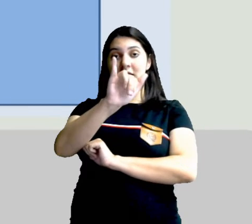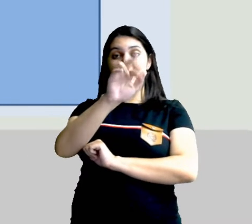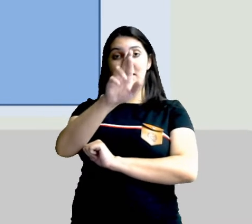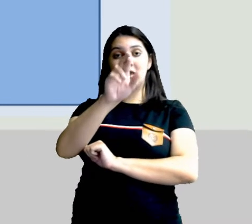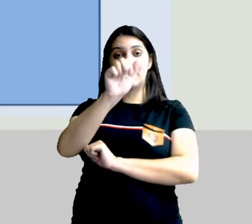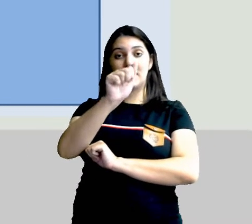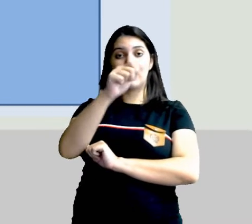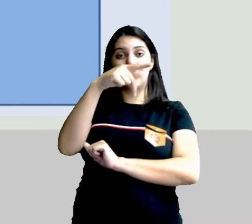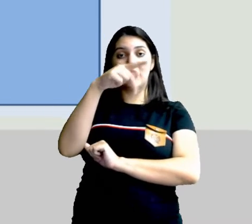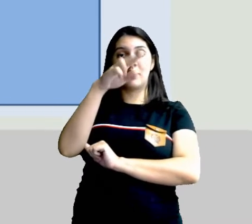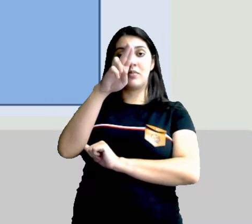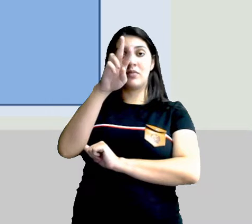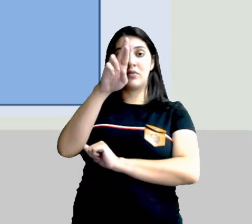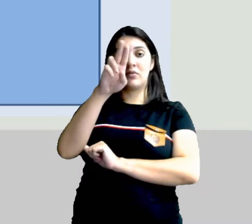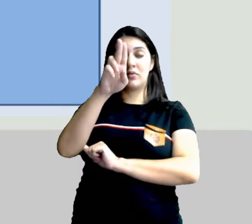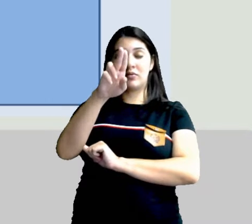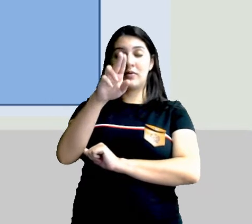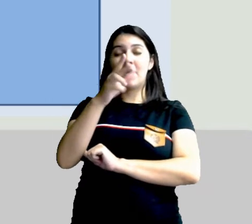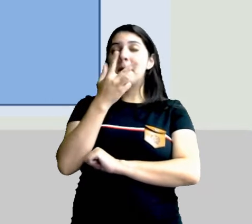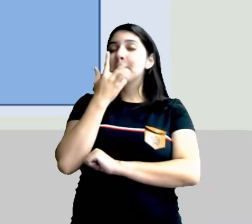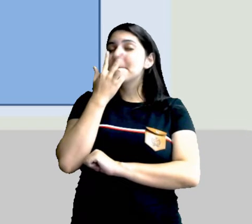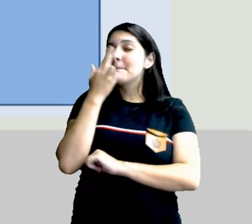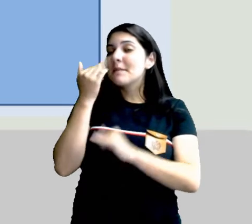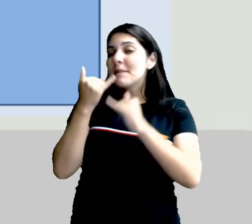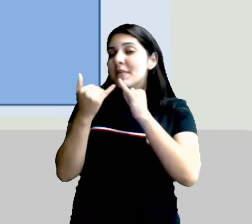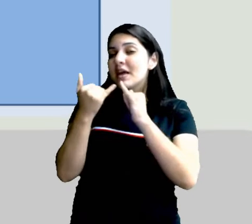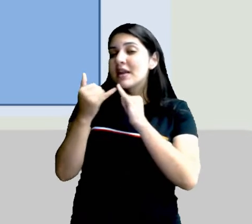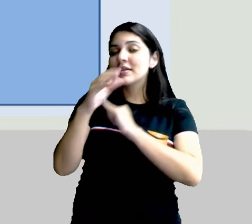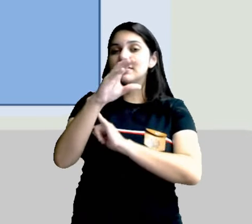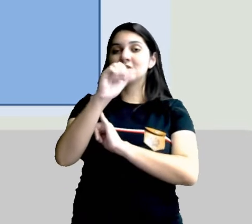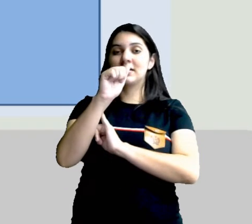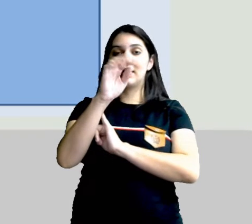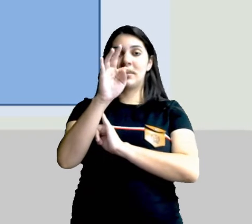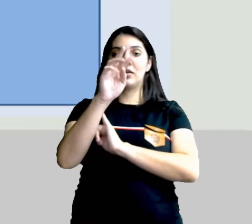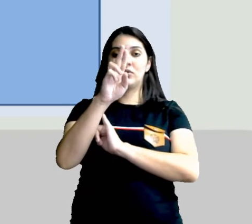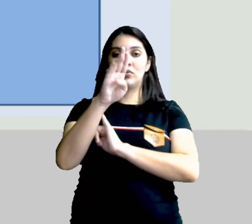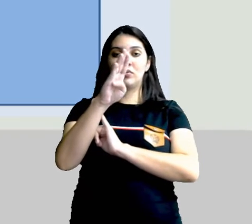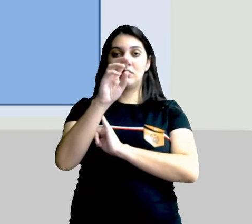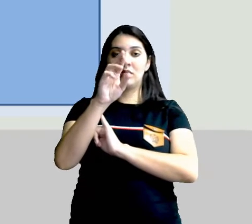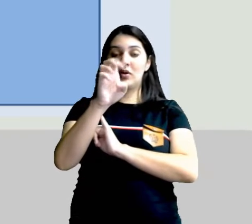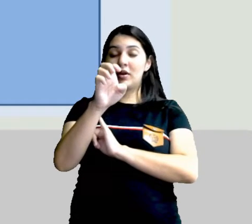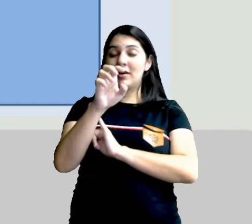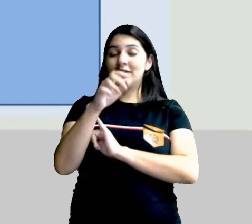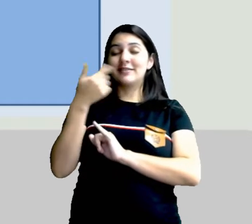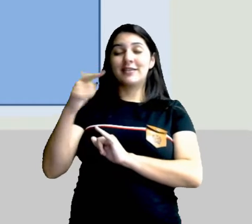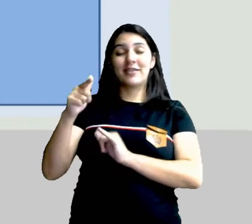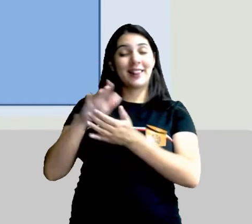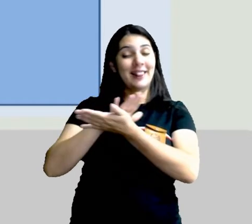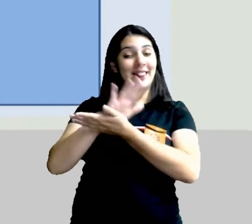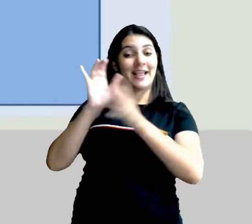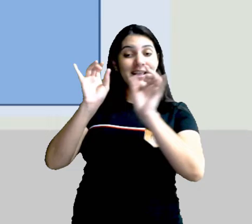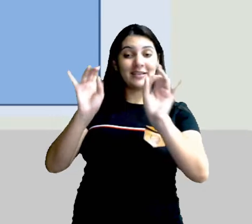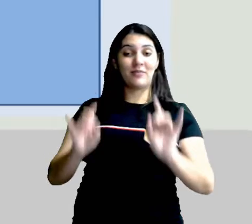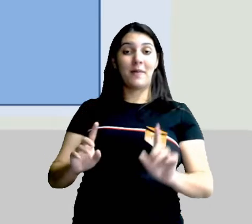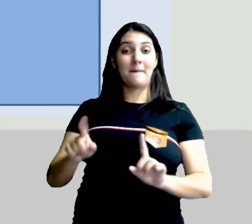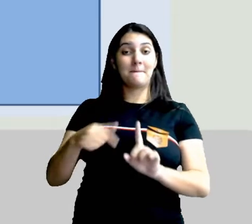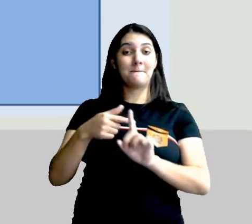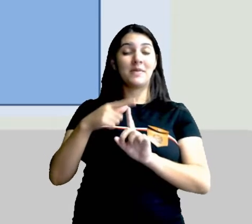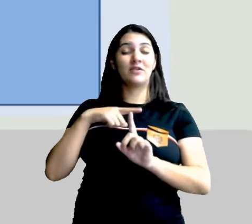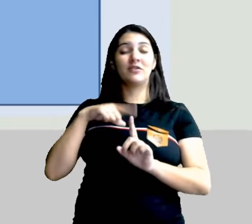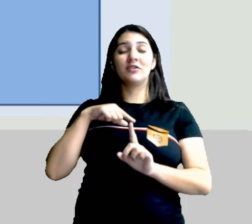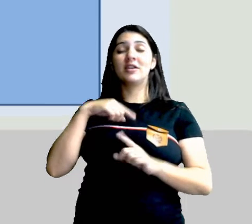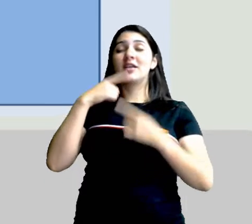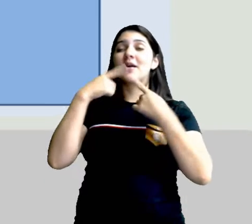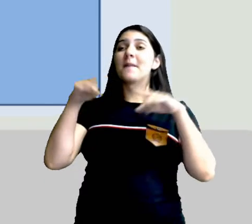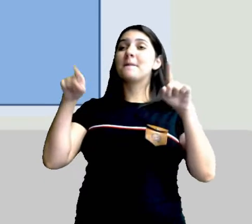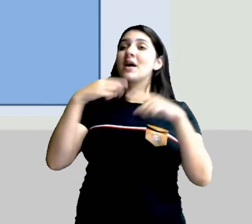Irapuru é parecido com Catuboré. Não possui nada especial, mas canta como ninguém na